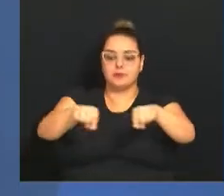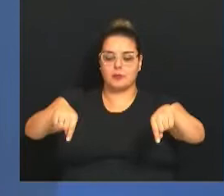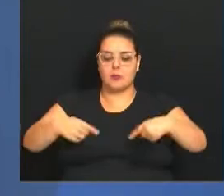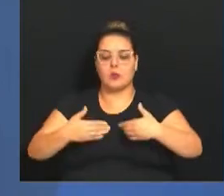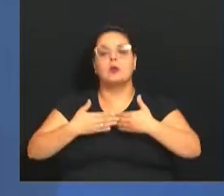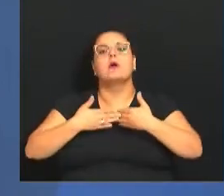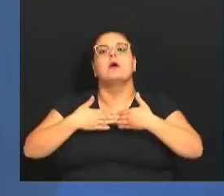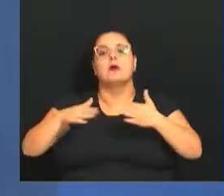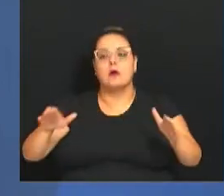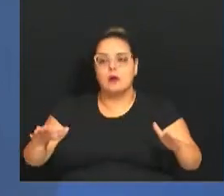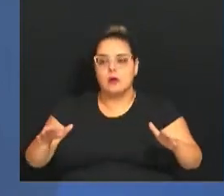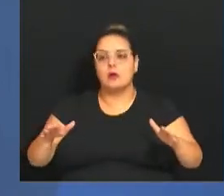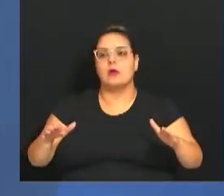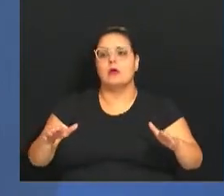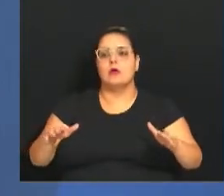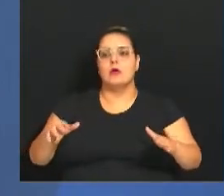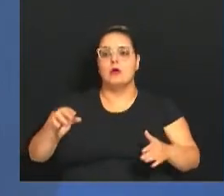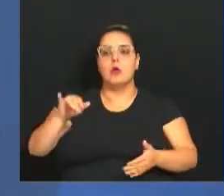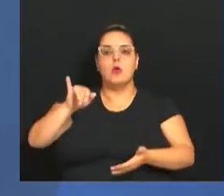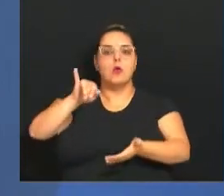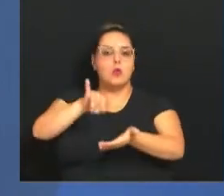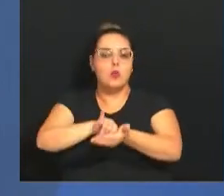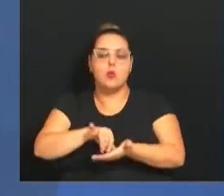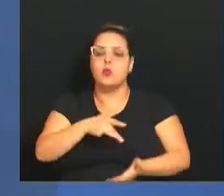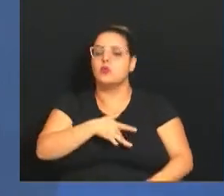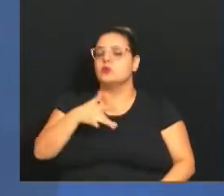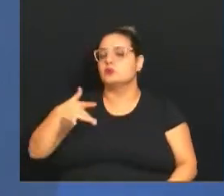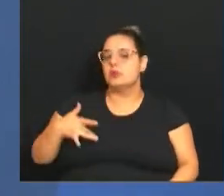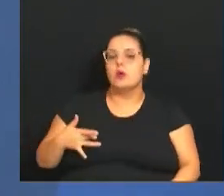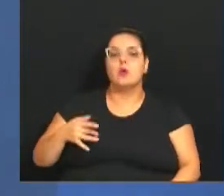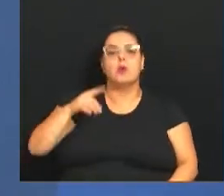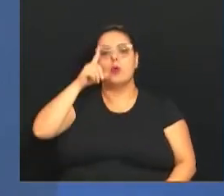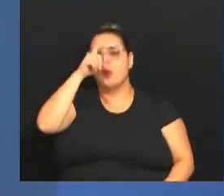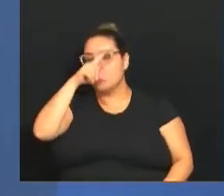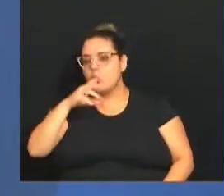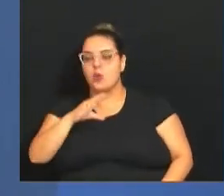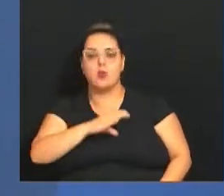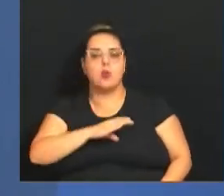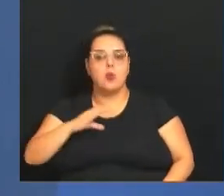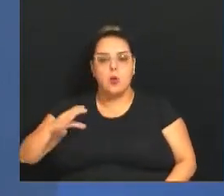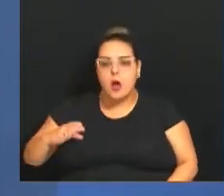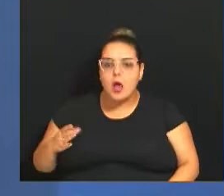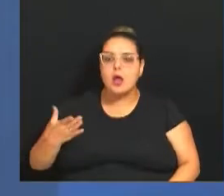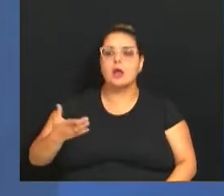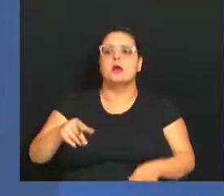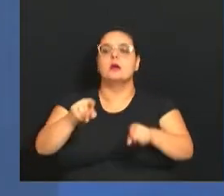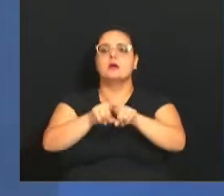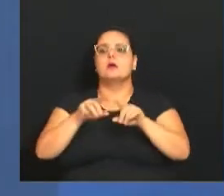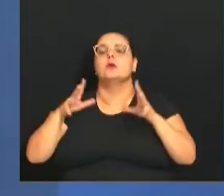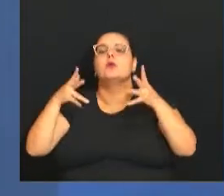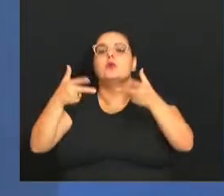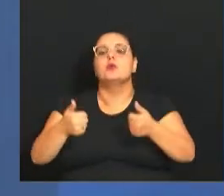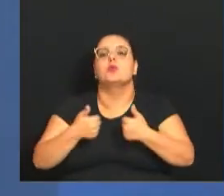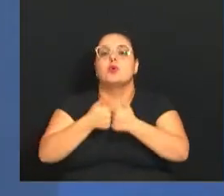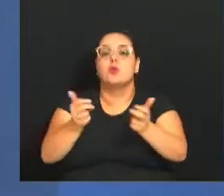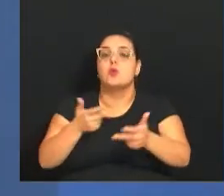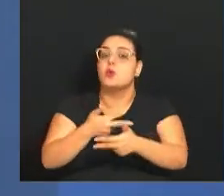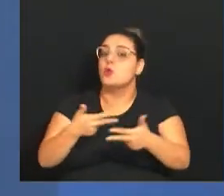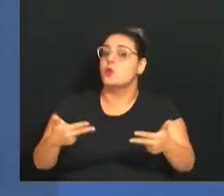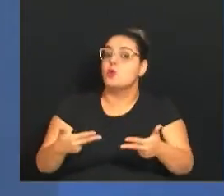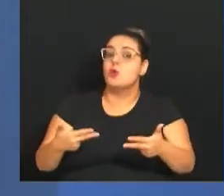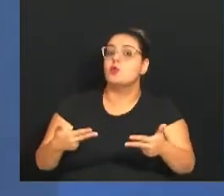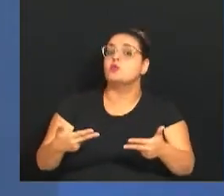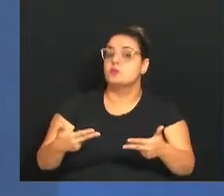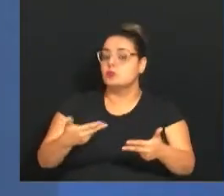como unidades de saúde, centro de saúde, hospital, clínica e também em todas as vias de transporte